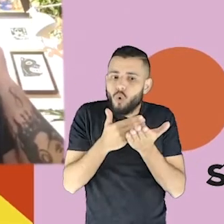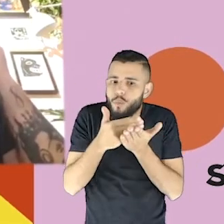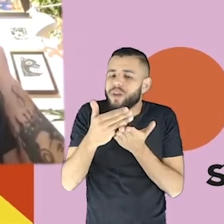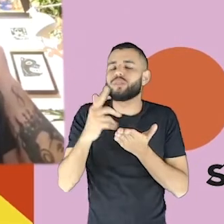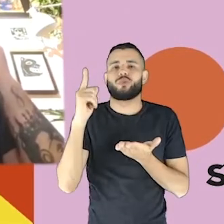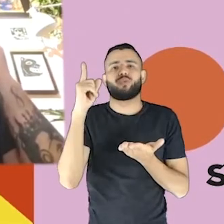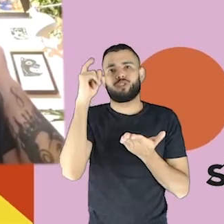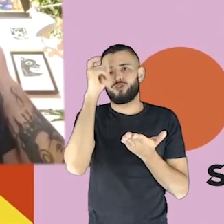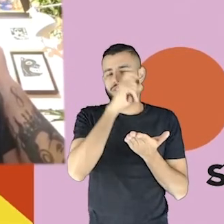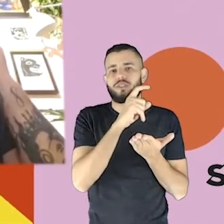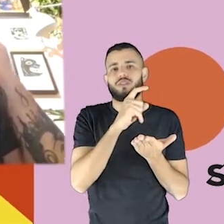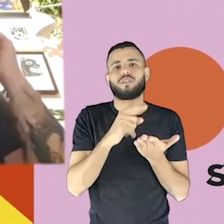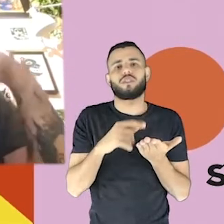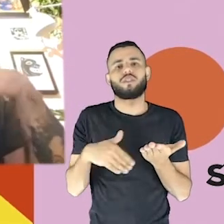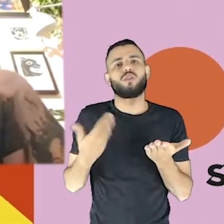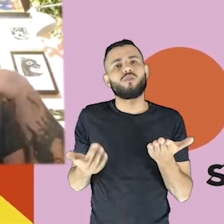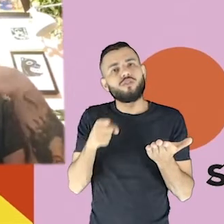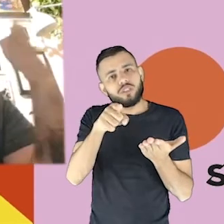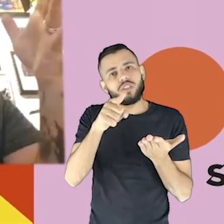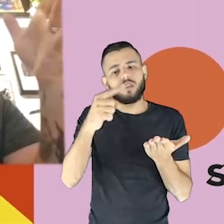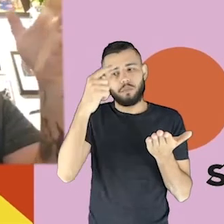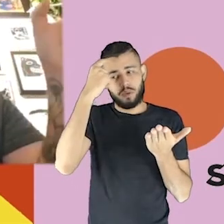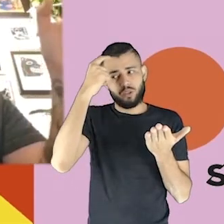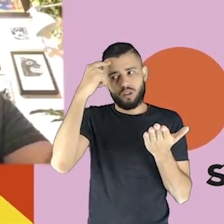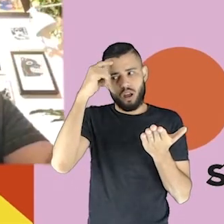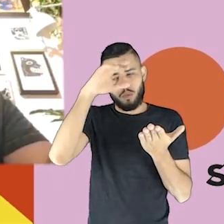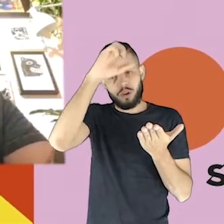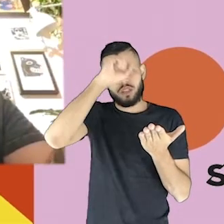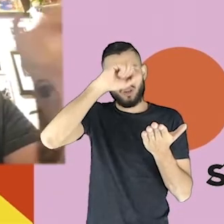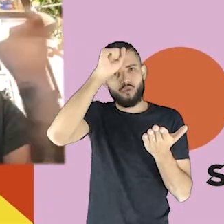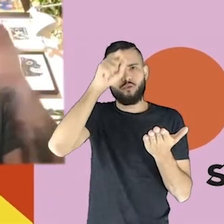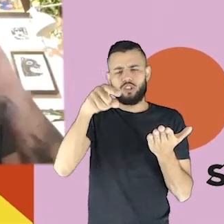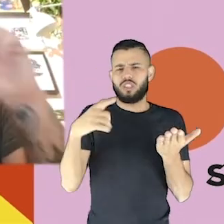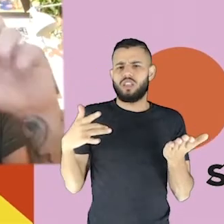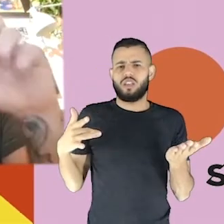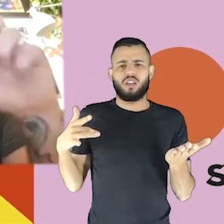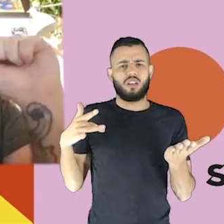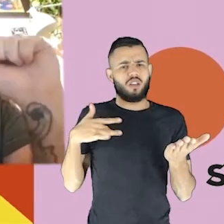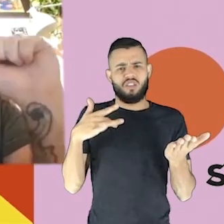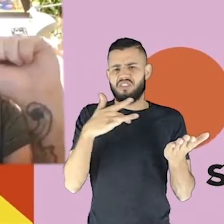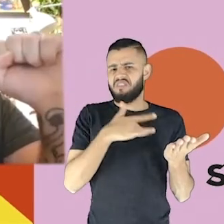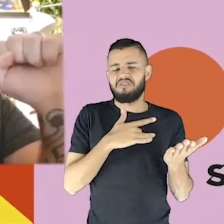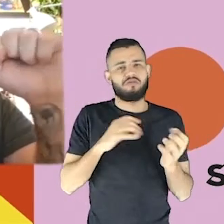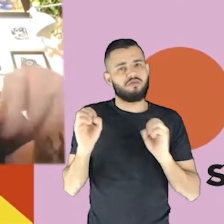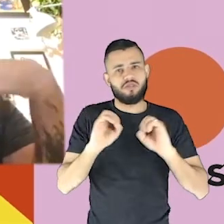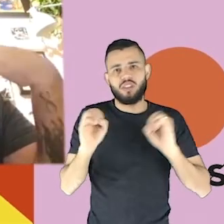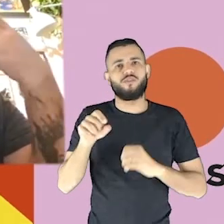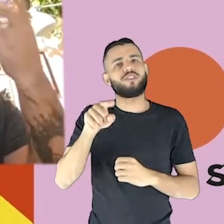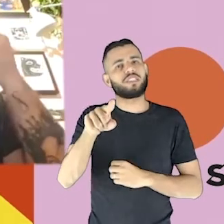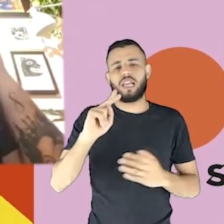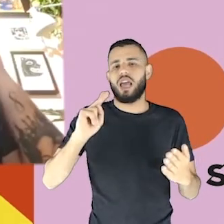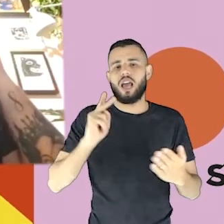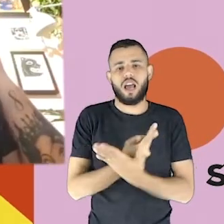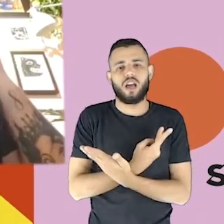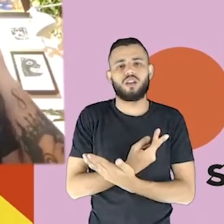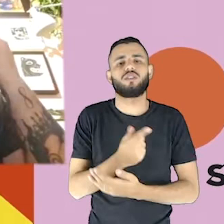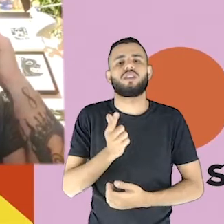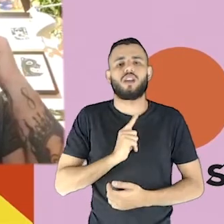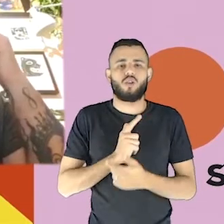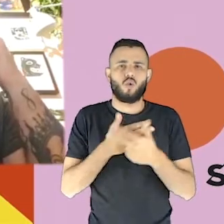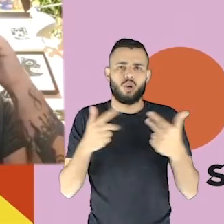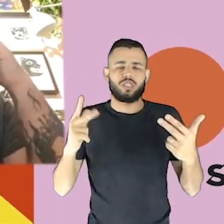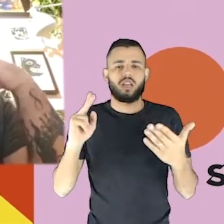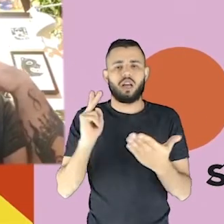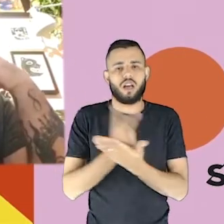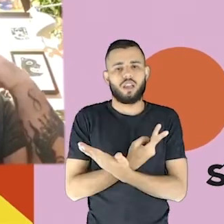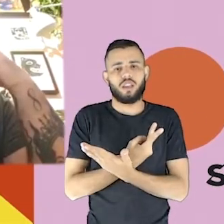fácil. E aí, como você a vida inteira aprendeu que você não é saudável, você a vida inteira aprendeu que você não está certo, que existe alguma